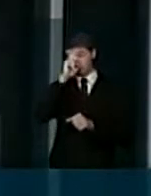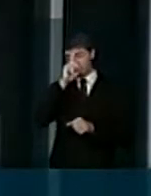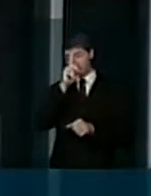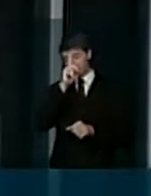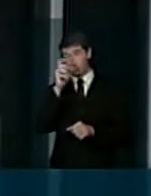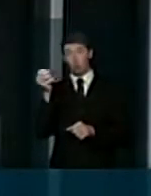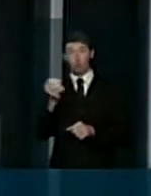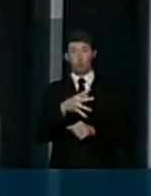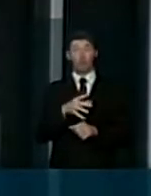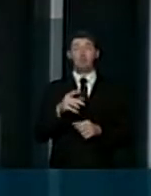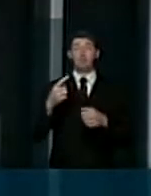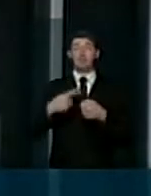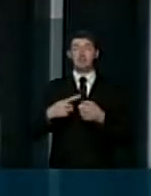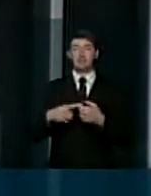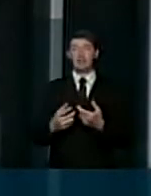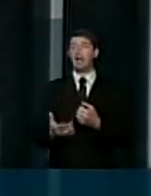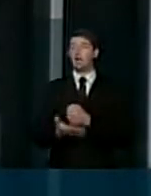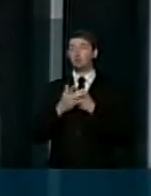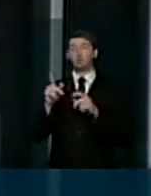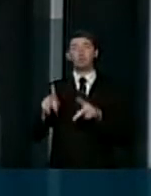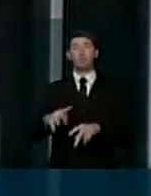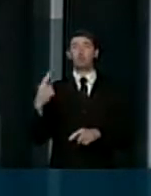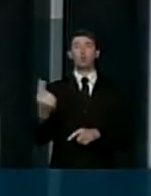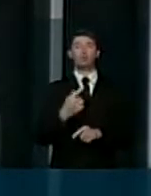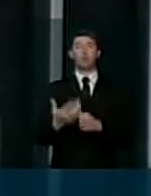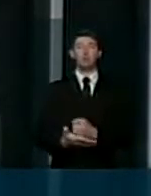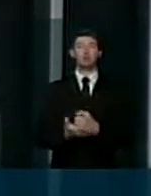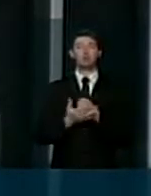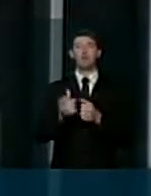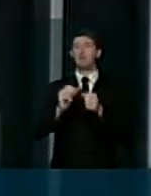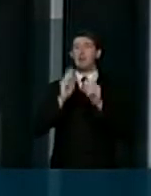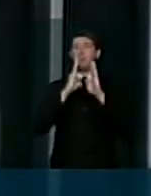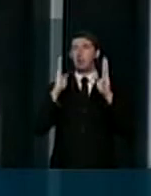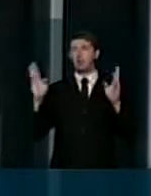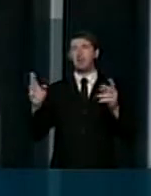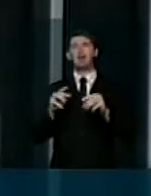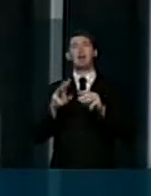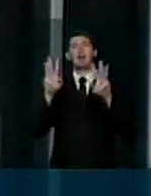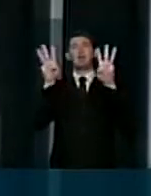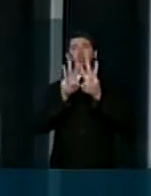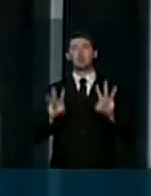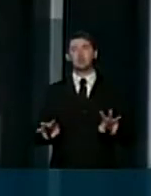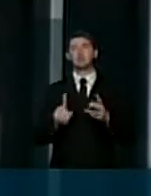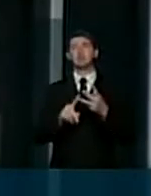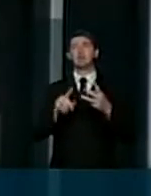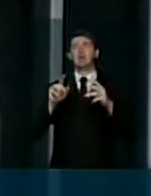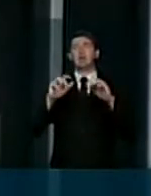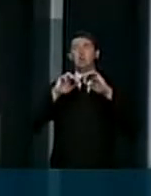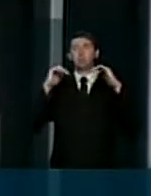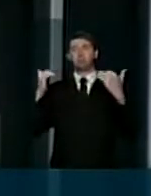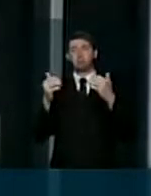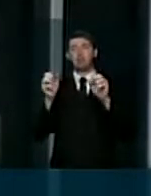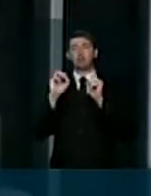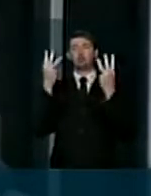cidade com a ajuda de toda a comunidade. Implantamos lá também a biblioteca, o museu, um centro de eventos naquela